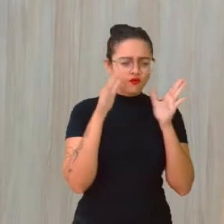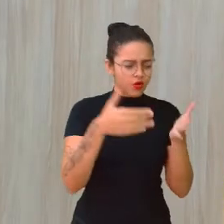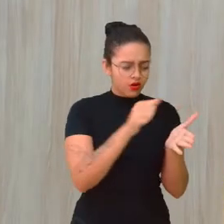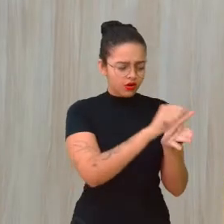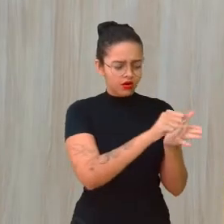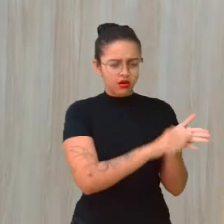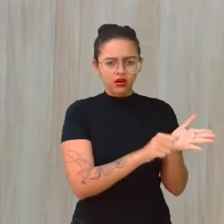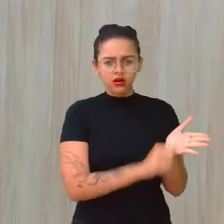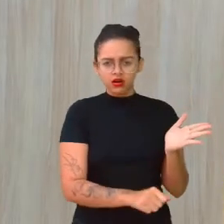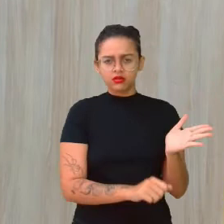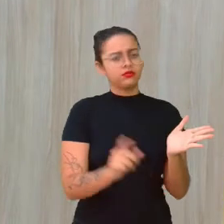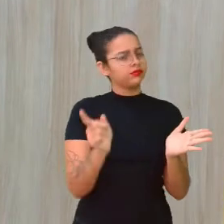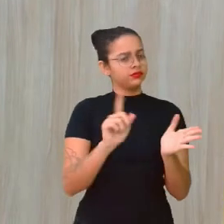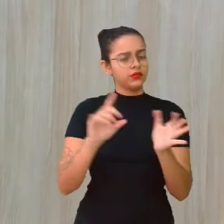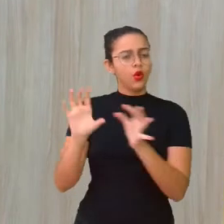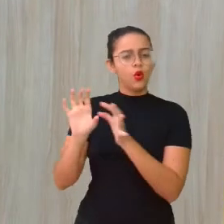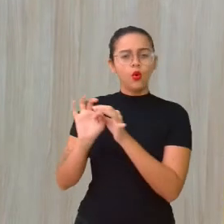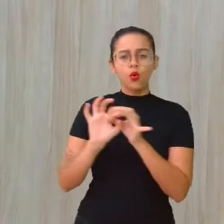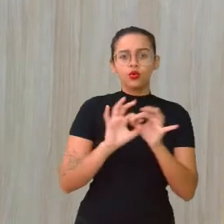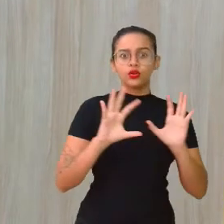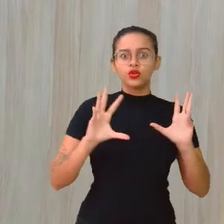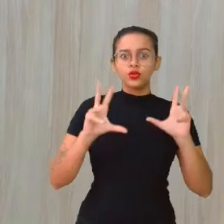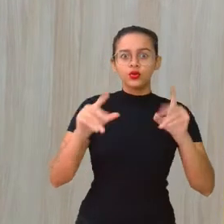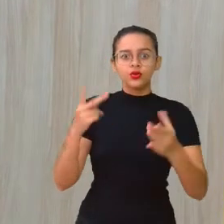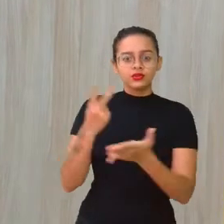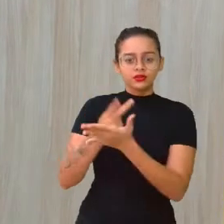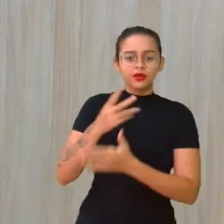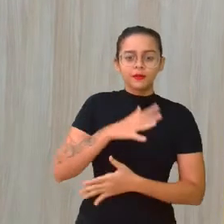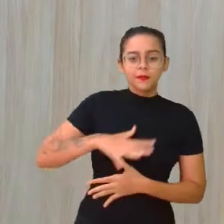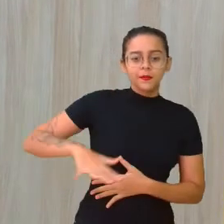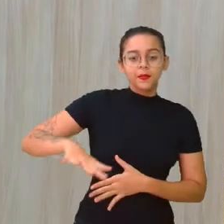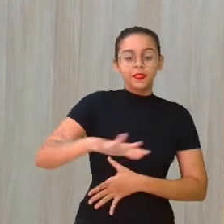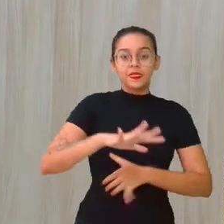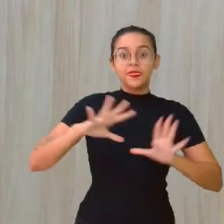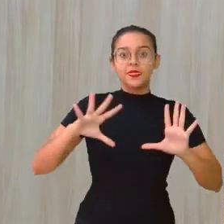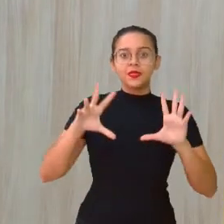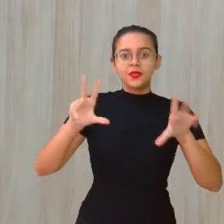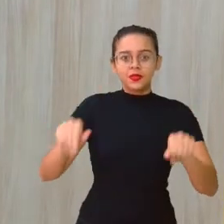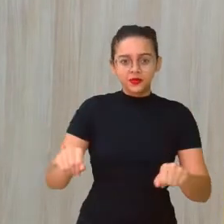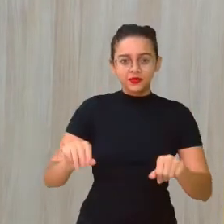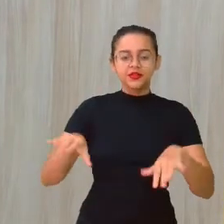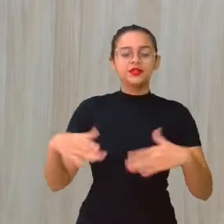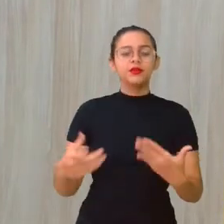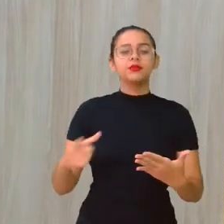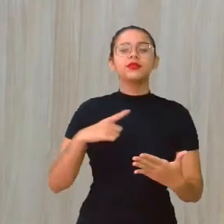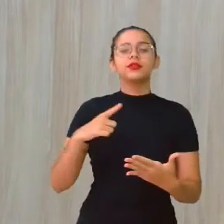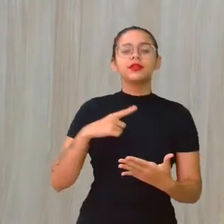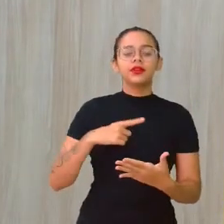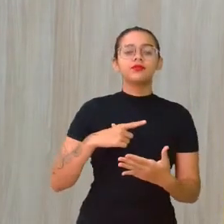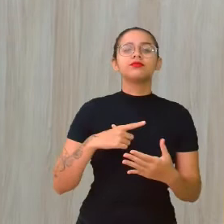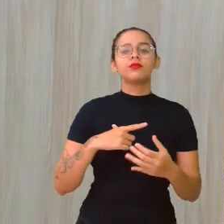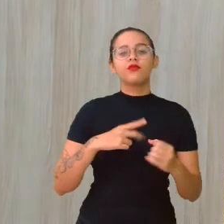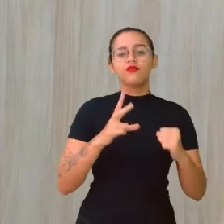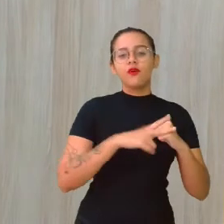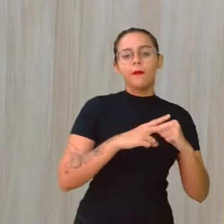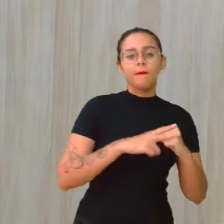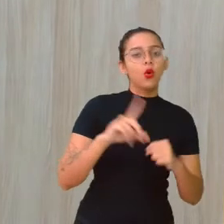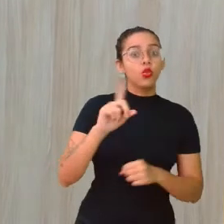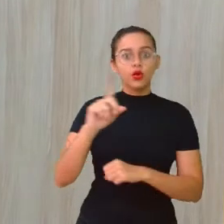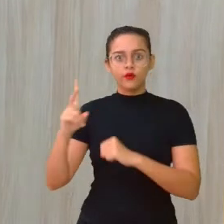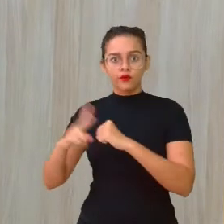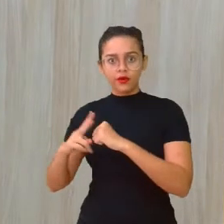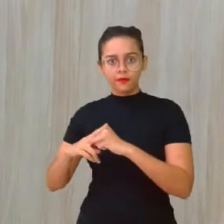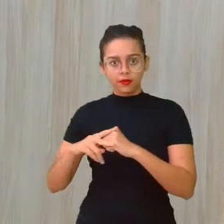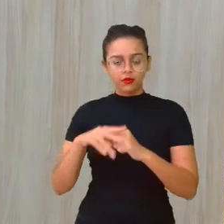a linguagem é o contexto todo, é uma situação toda, é o ambiente todo. Então, nós temos linguagem verbal não verbal, que é aquela que a gente